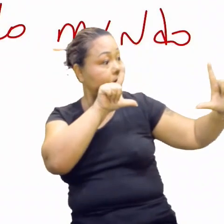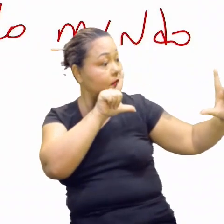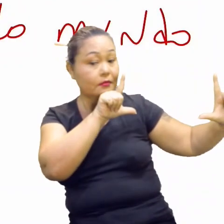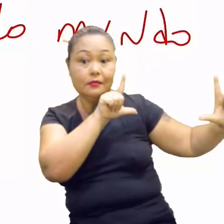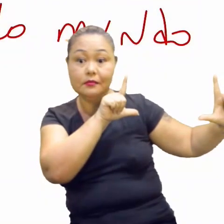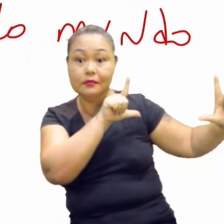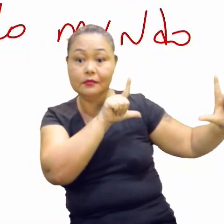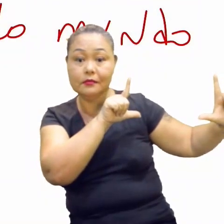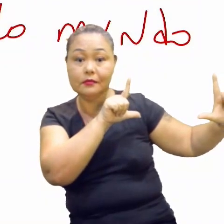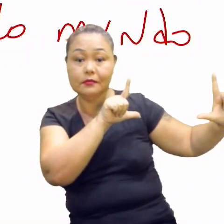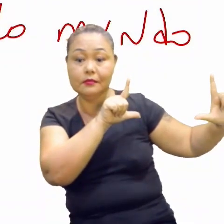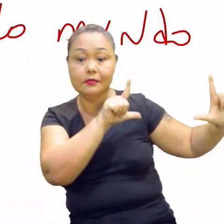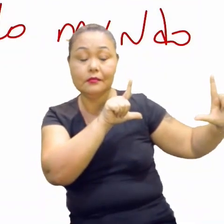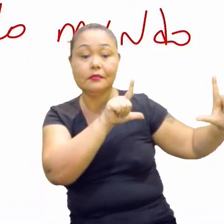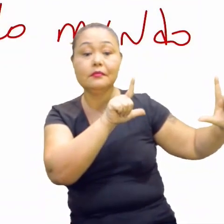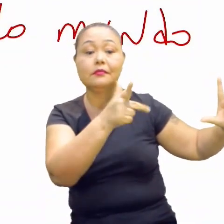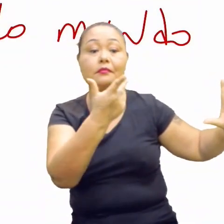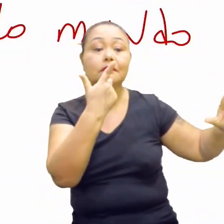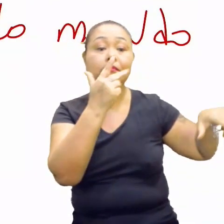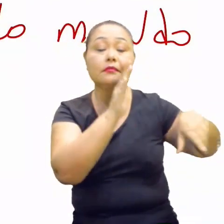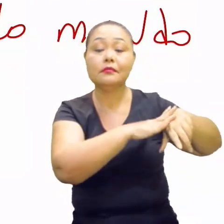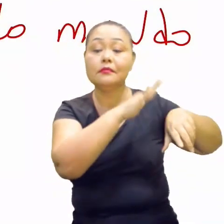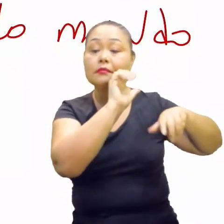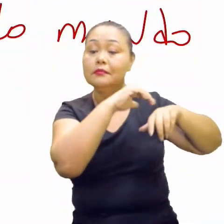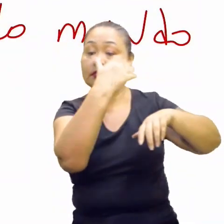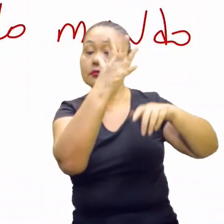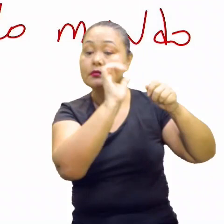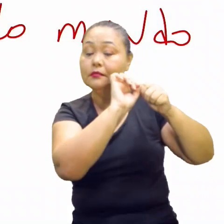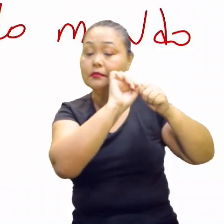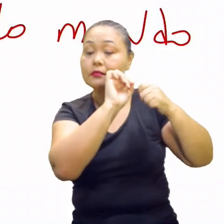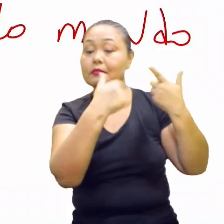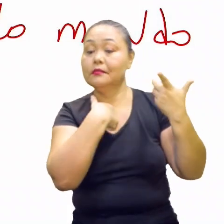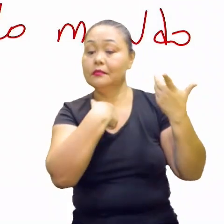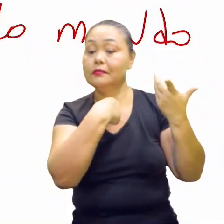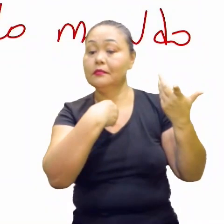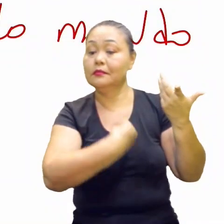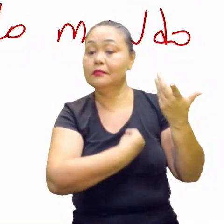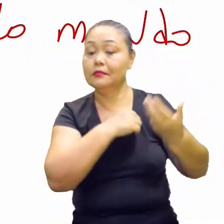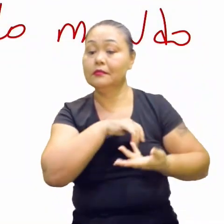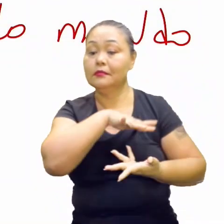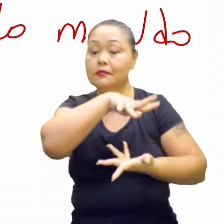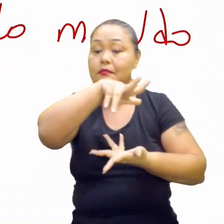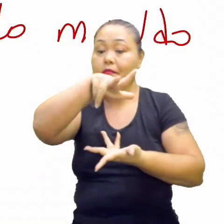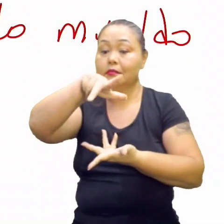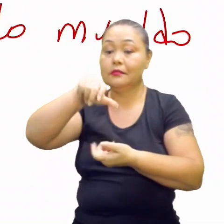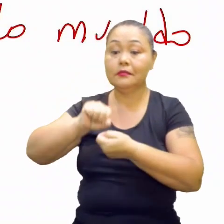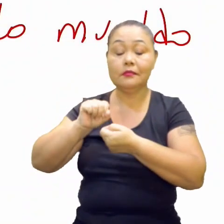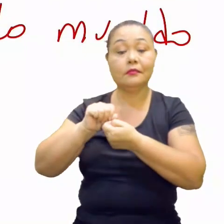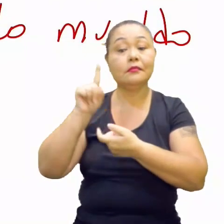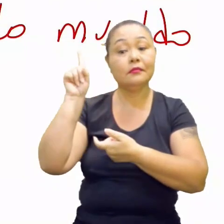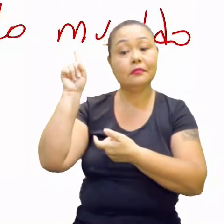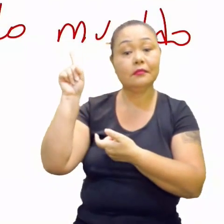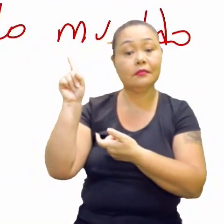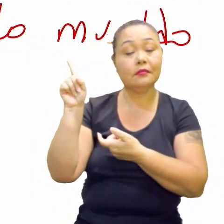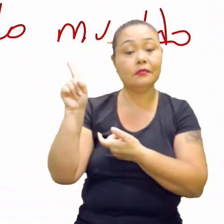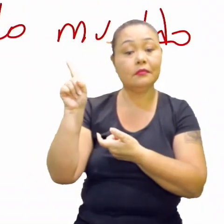dizendo o mais alto padrão de vida do mundo, World Wide Standard of Living.